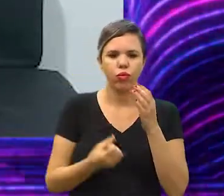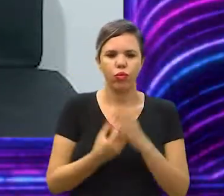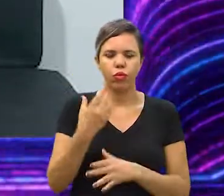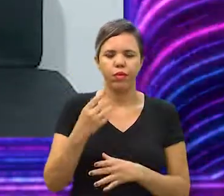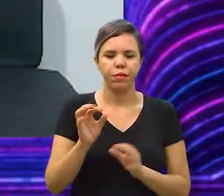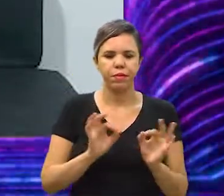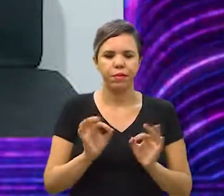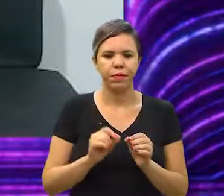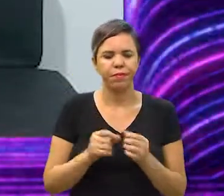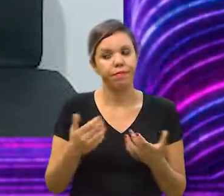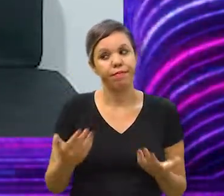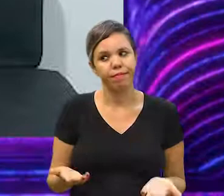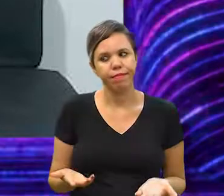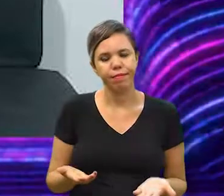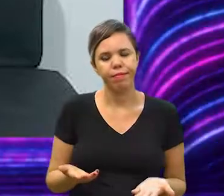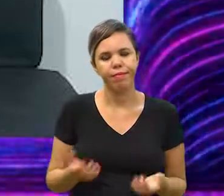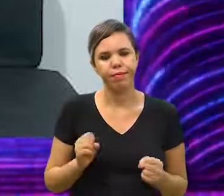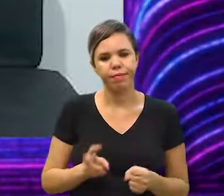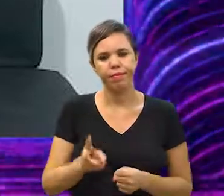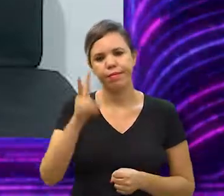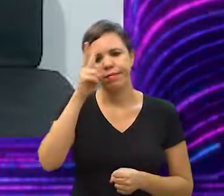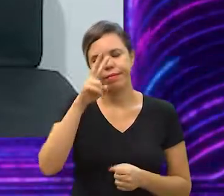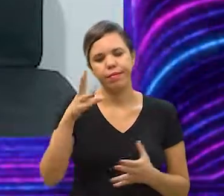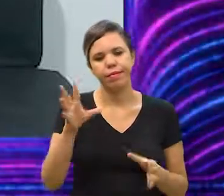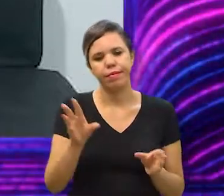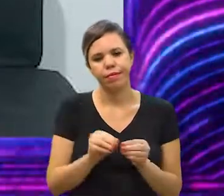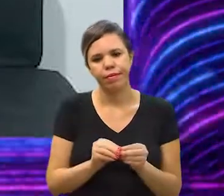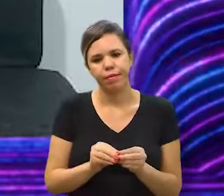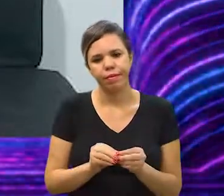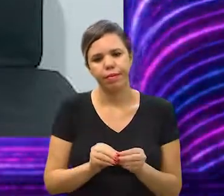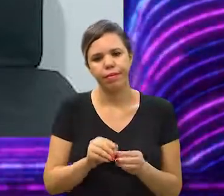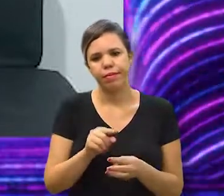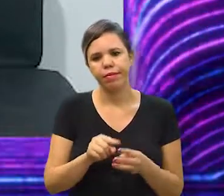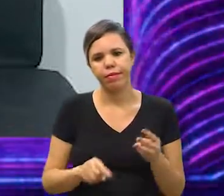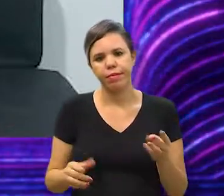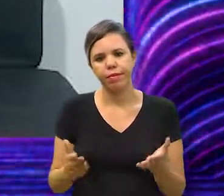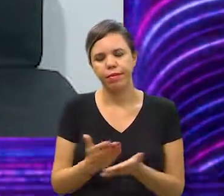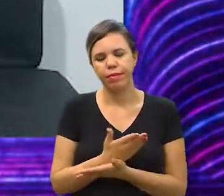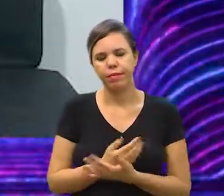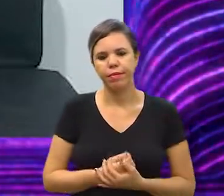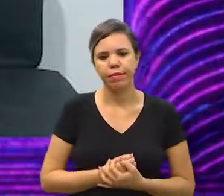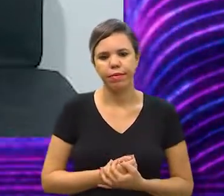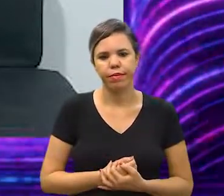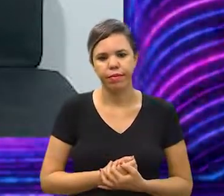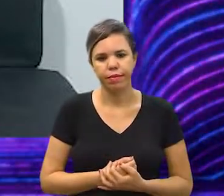criou. E aí a gente, bom, se a gente vai continuar a história, vamos fechar então uma trilogia, né?